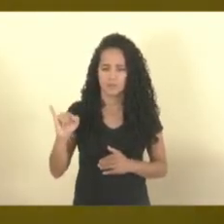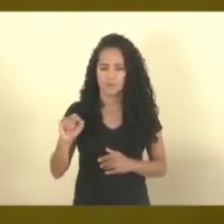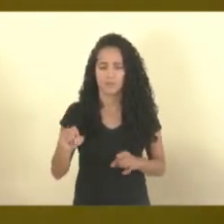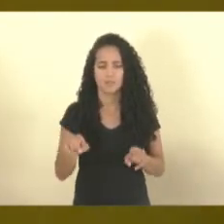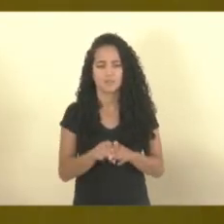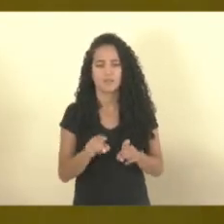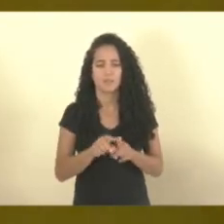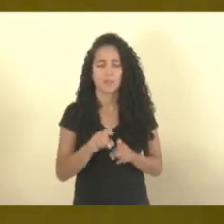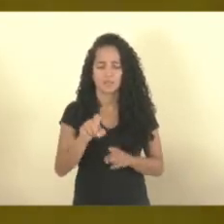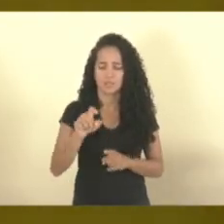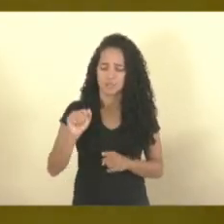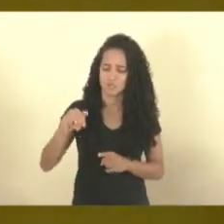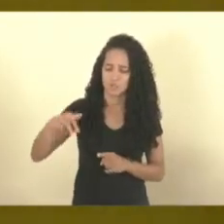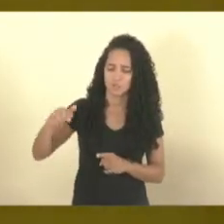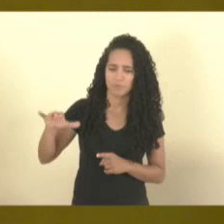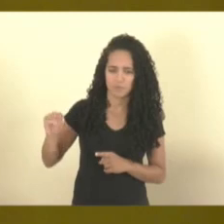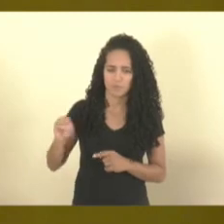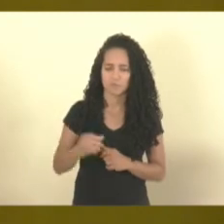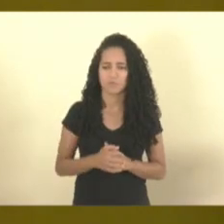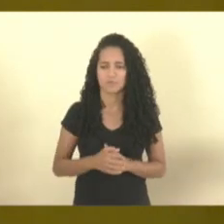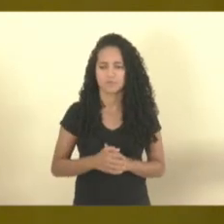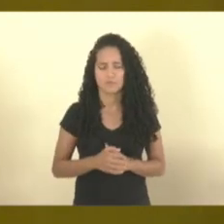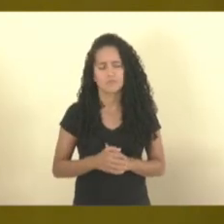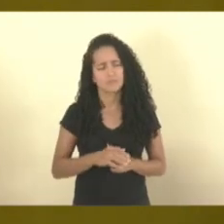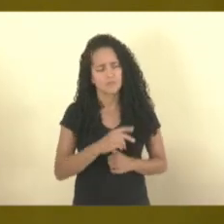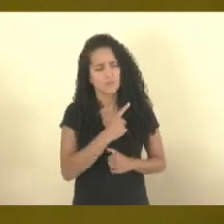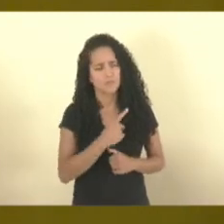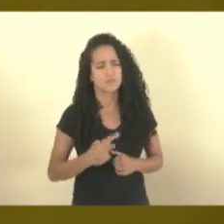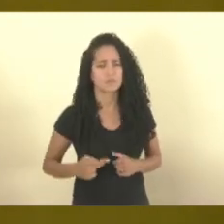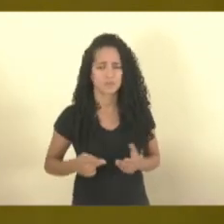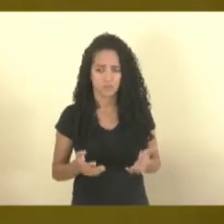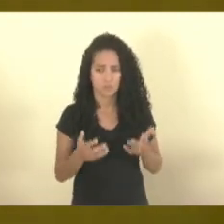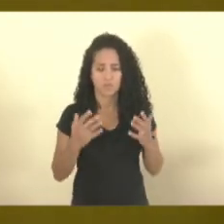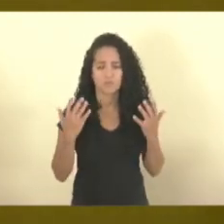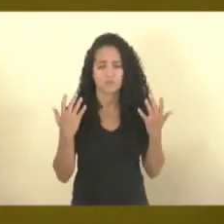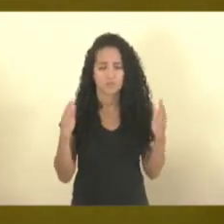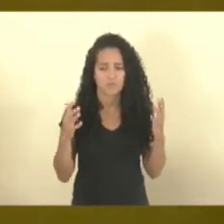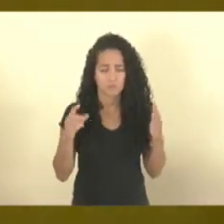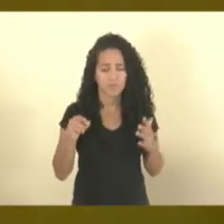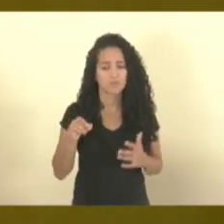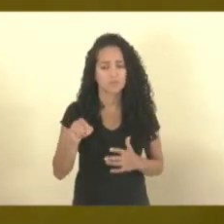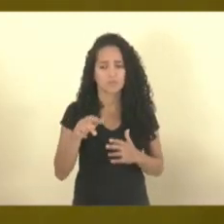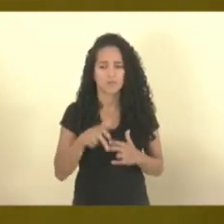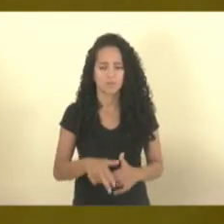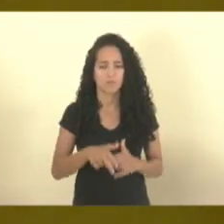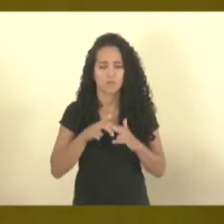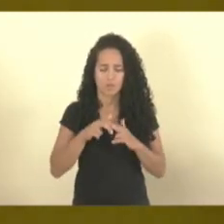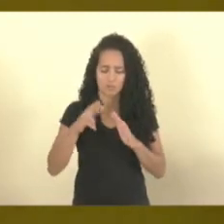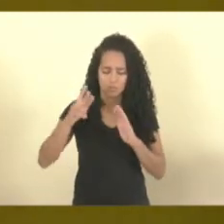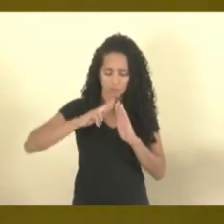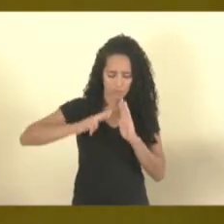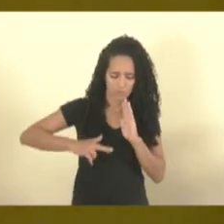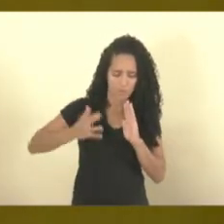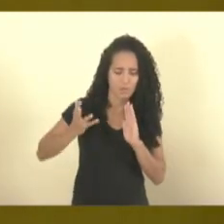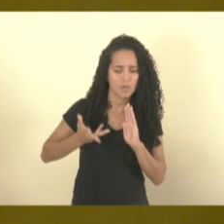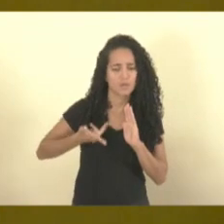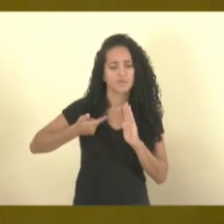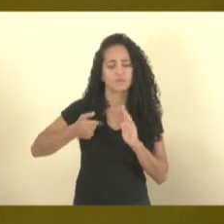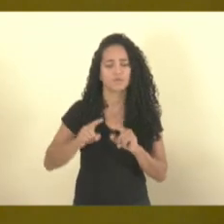Deputado Alexandre Chambinho. Presidente, quero parabenizar Vossa Excelência pelo relatório, brilhante relatório,